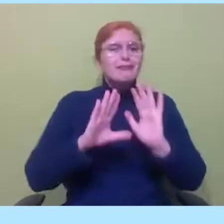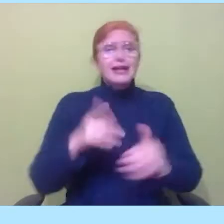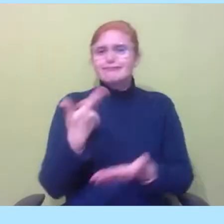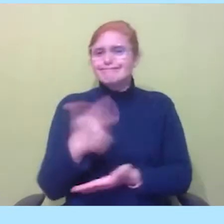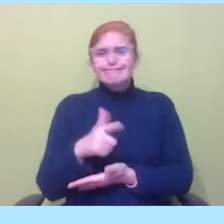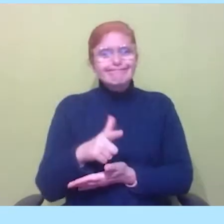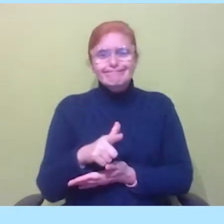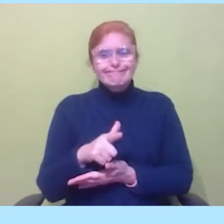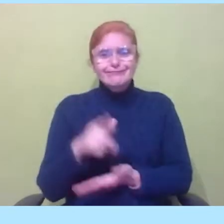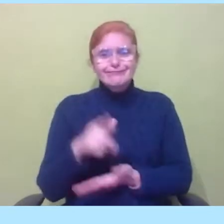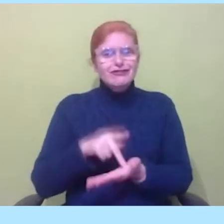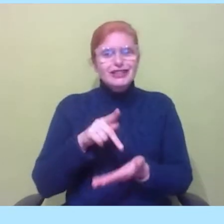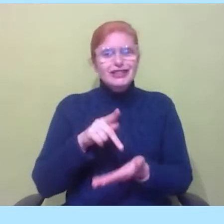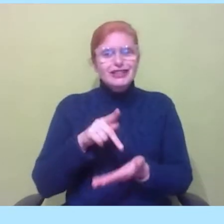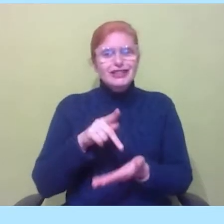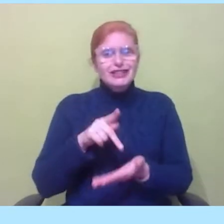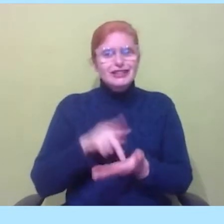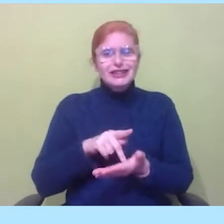tem, né?